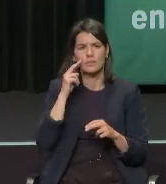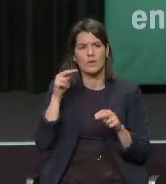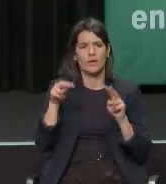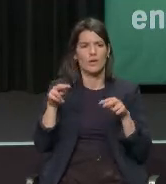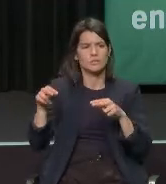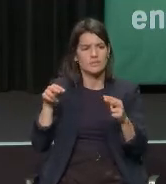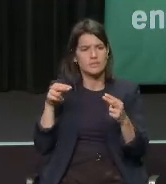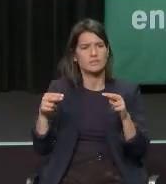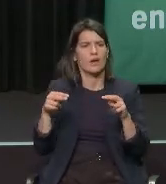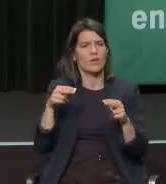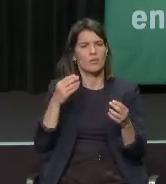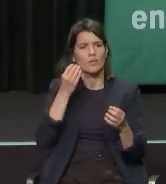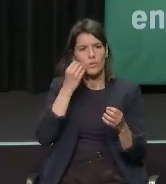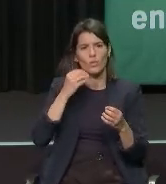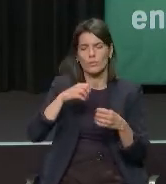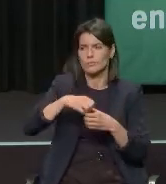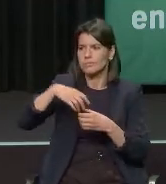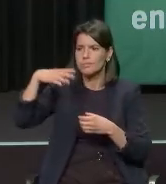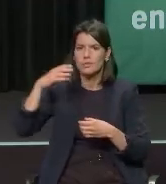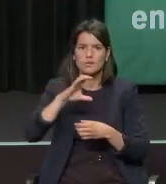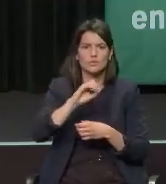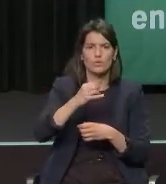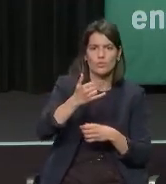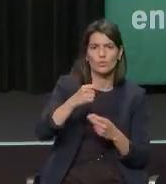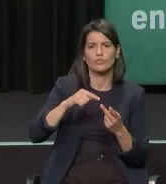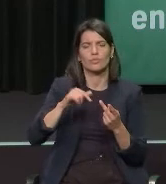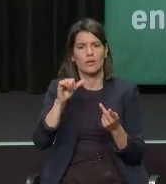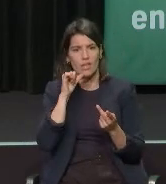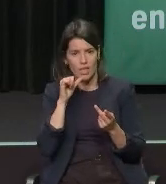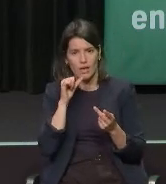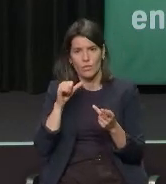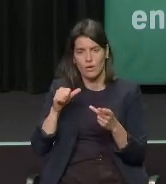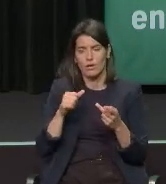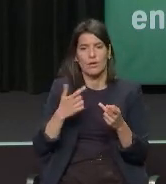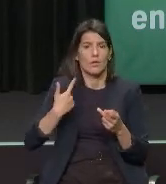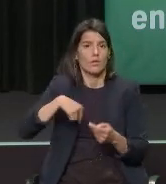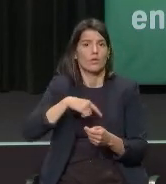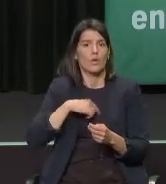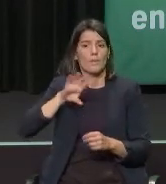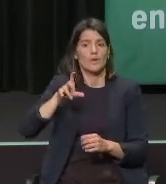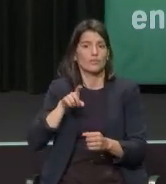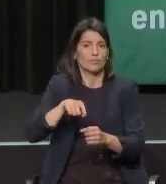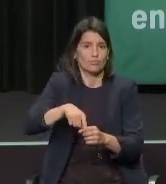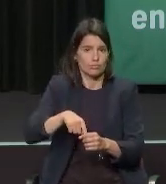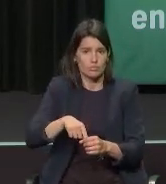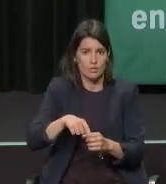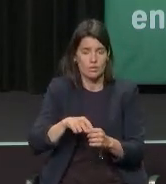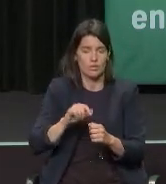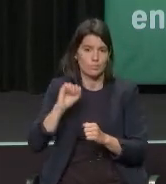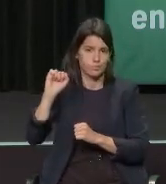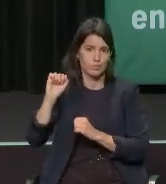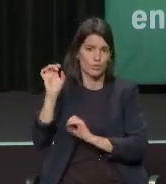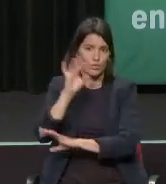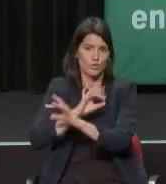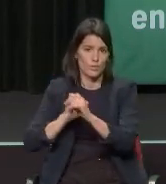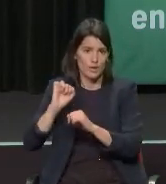observações de fluxos de carbono e de água. Não fazemos parte, não somos país membro da iniciativa europeia que se